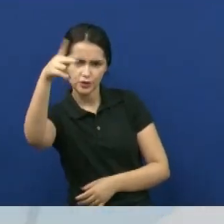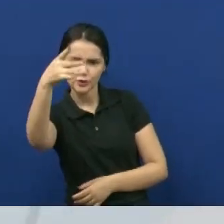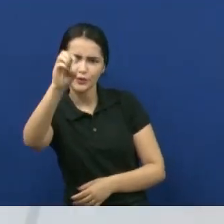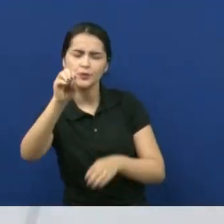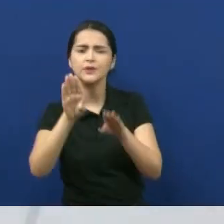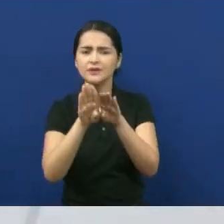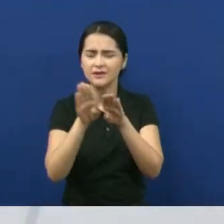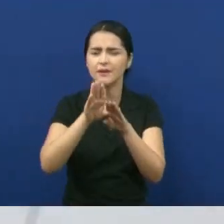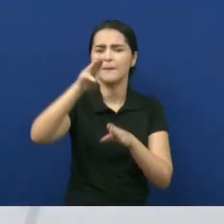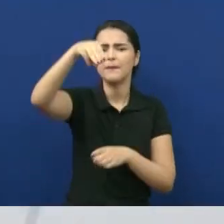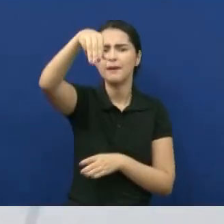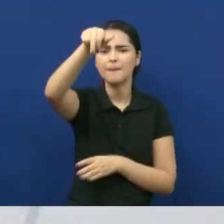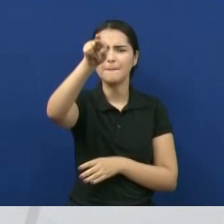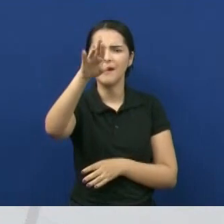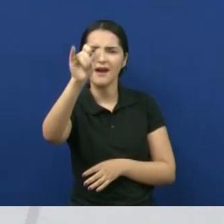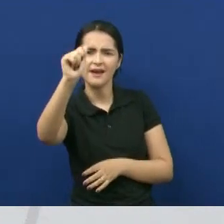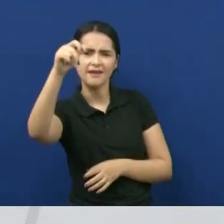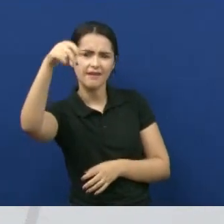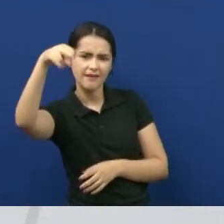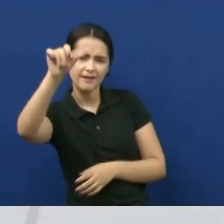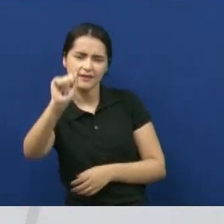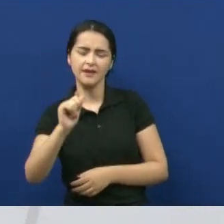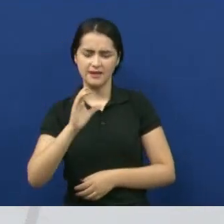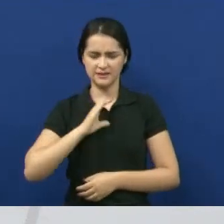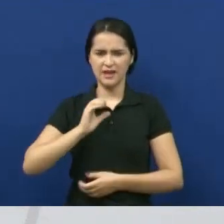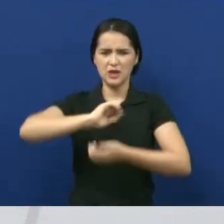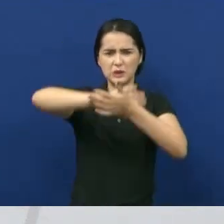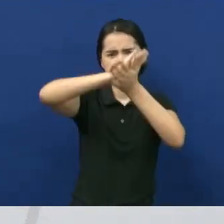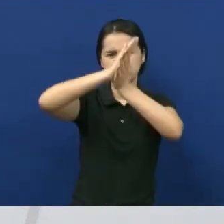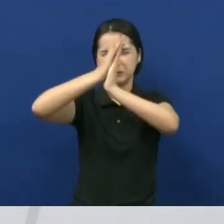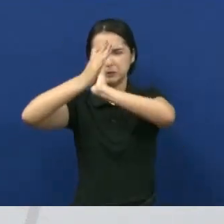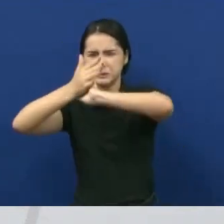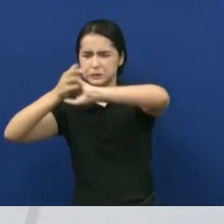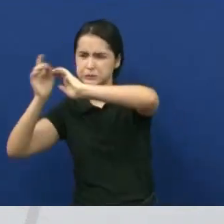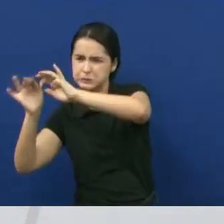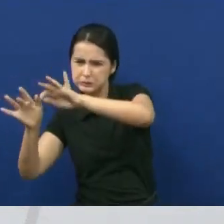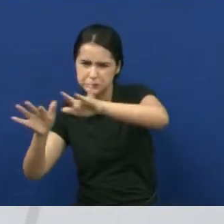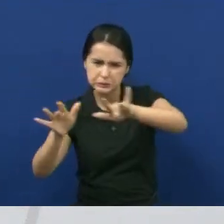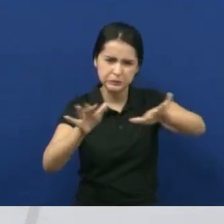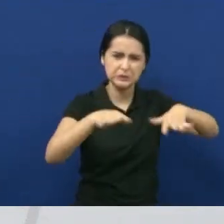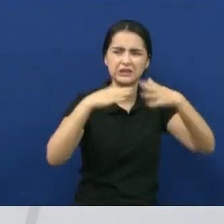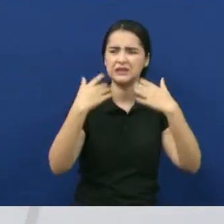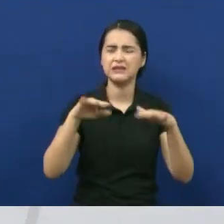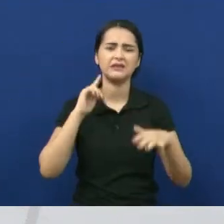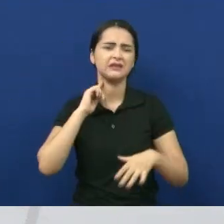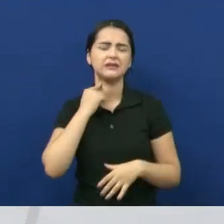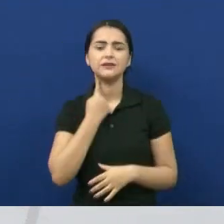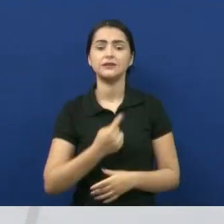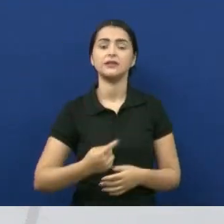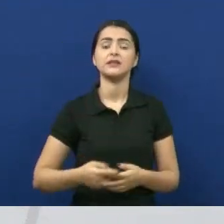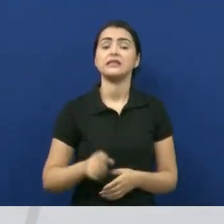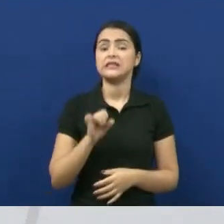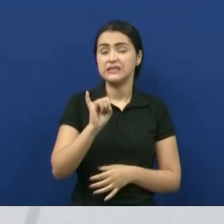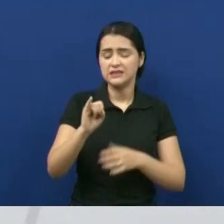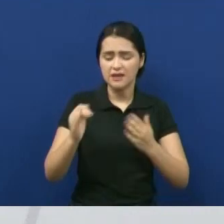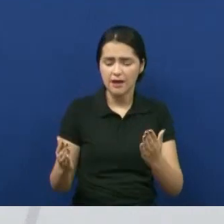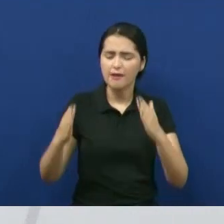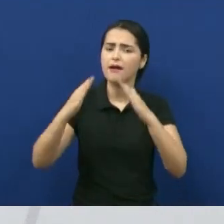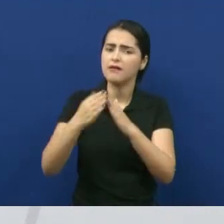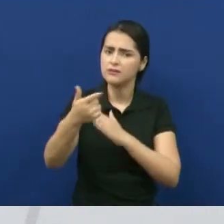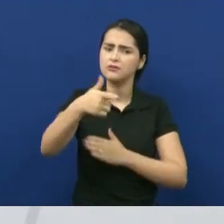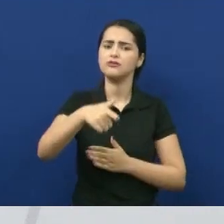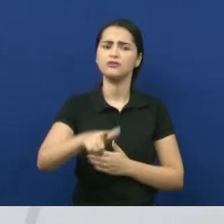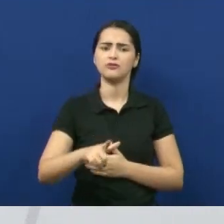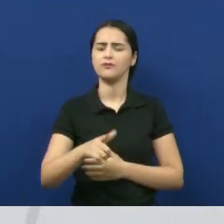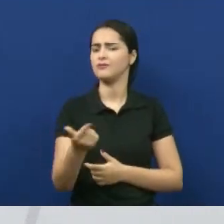Bom, obviamente, aquela casa que foi derrubada, mesmo que ela seja reerguida no mesmo lugar, ela não vai trazer